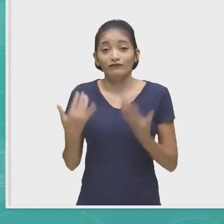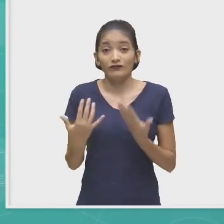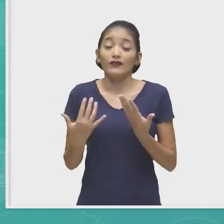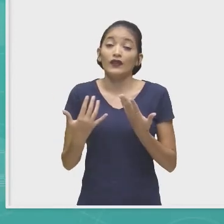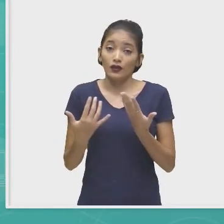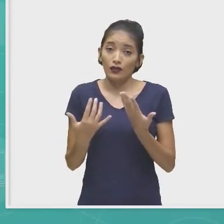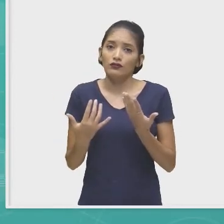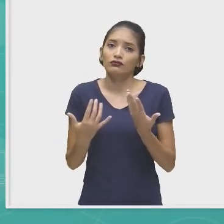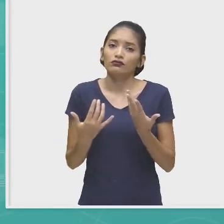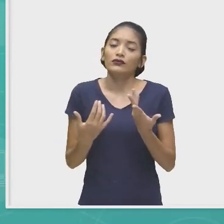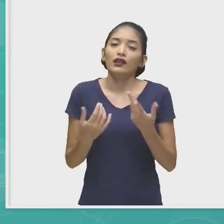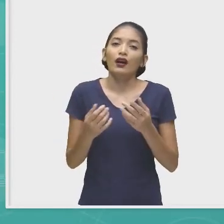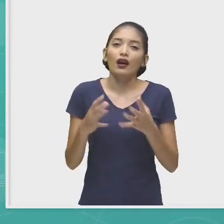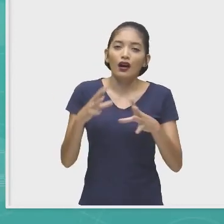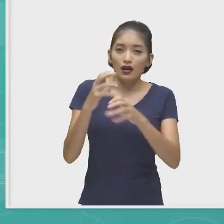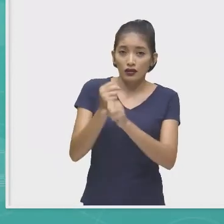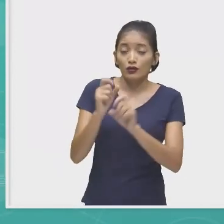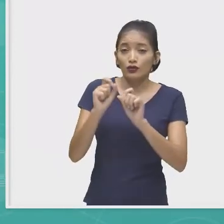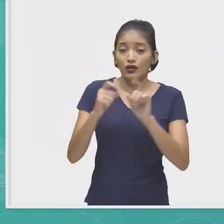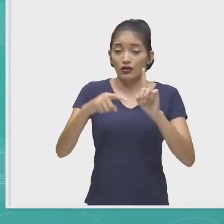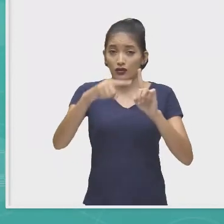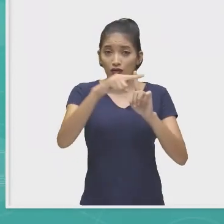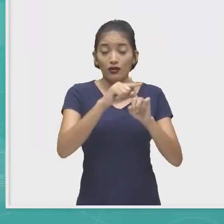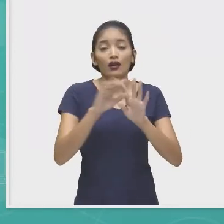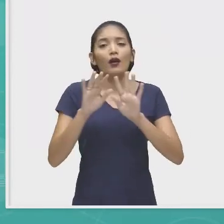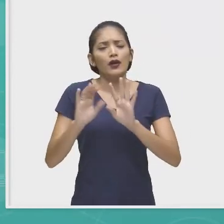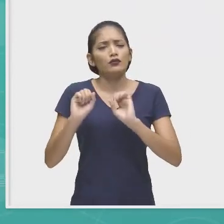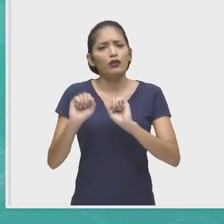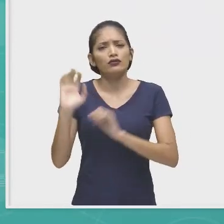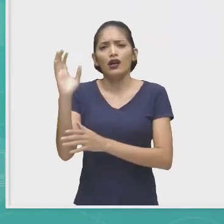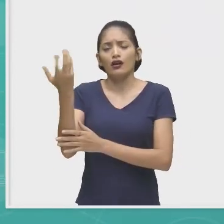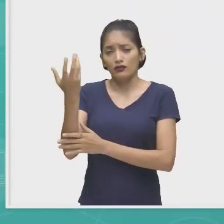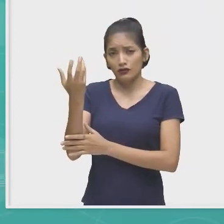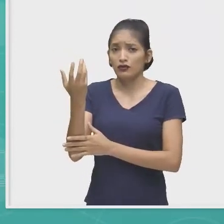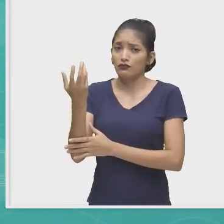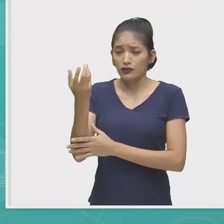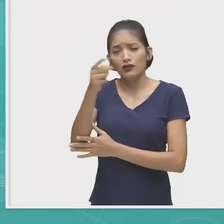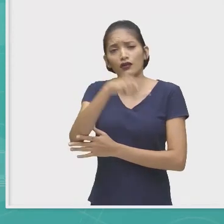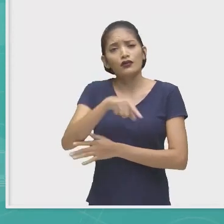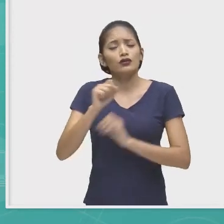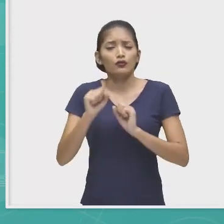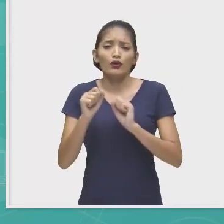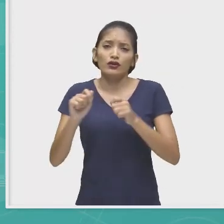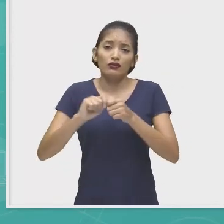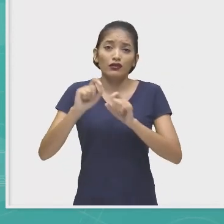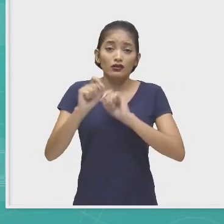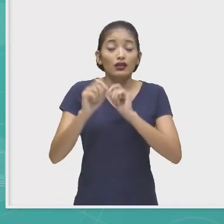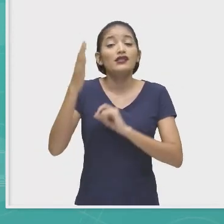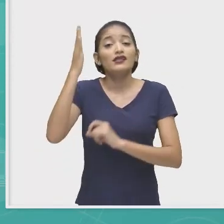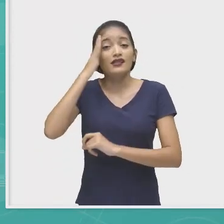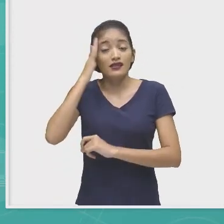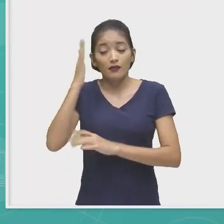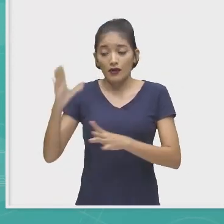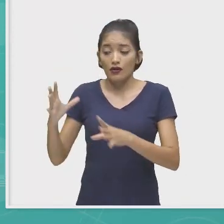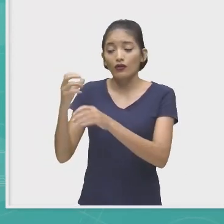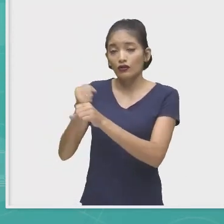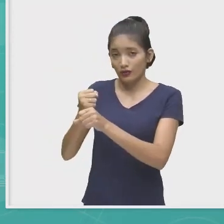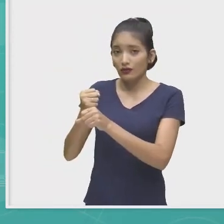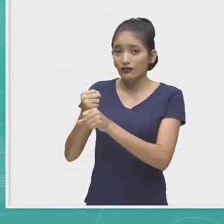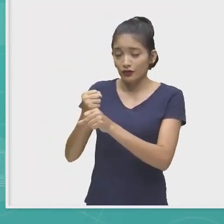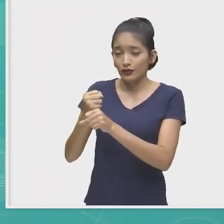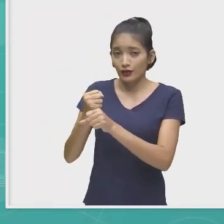no caso, a operação de adição. No entanto, podem surgir situações na qual você poderia resolver o problema sabendo o total.